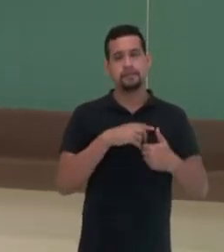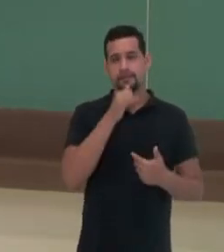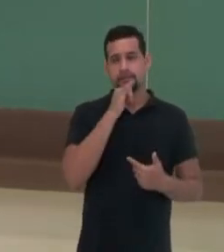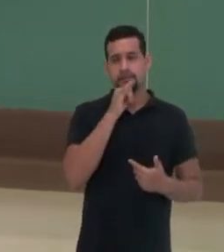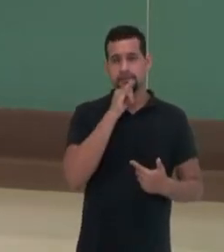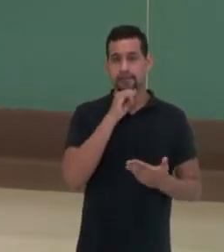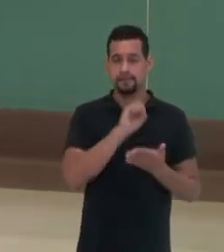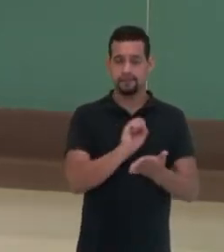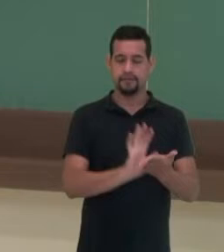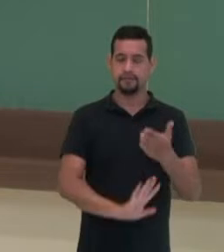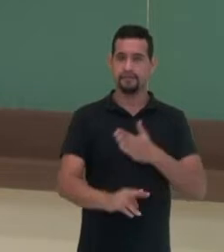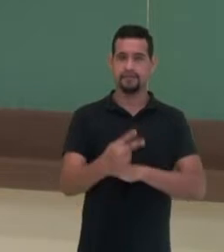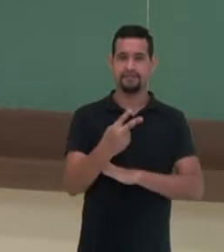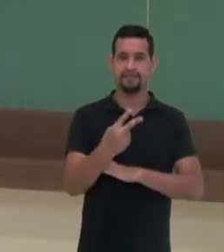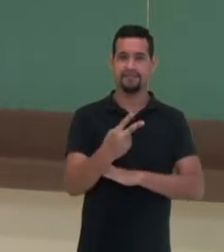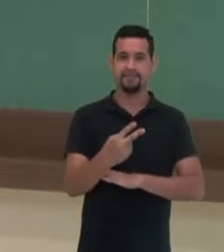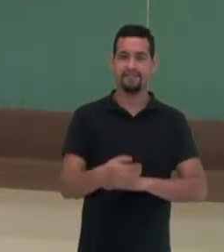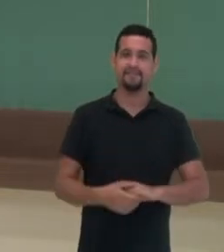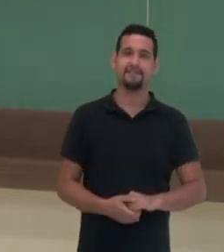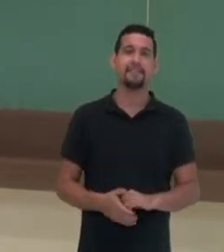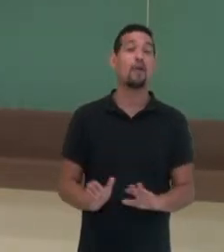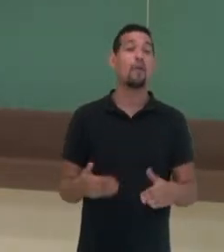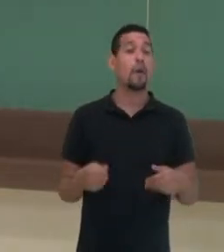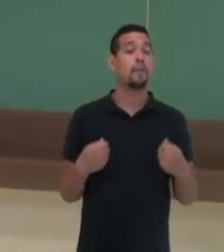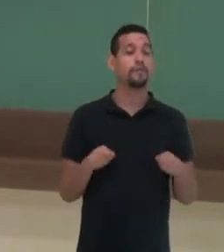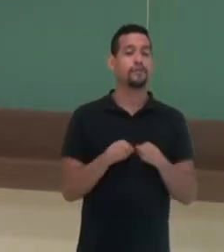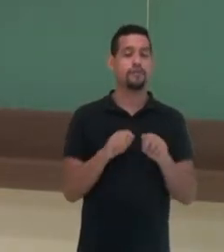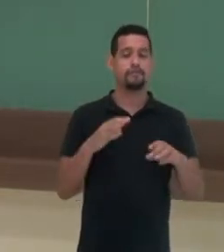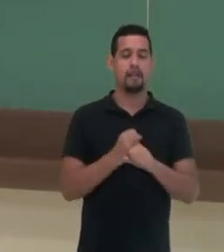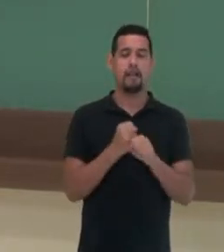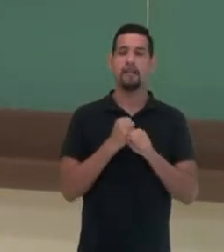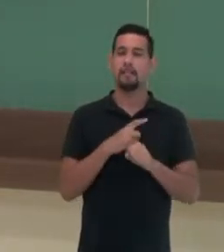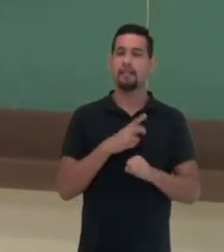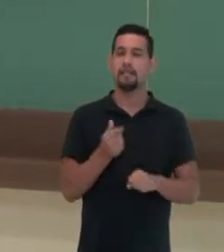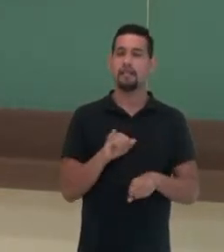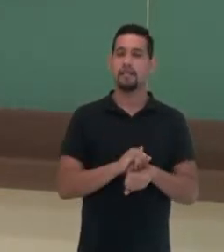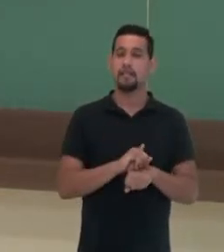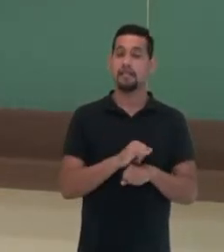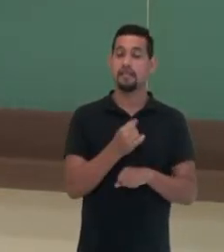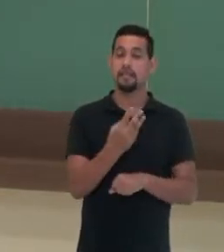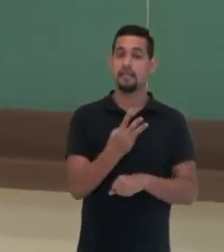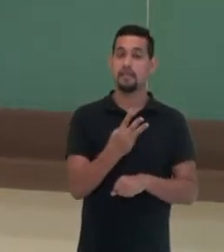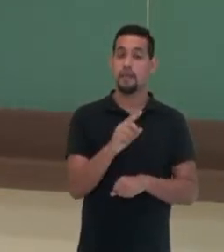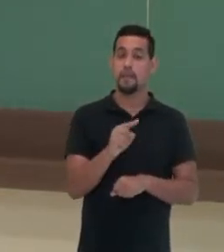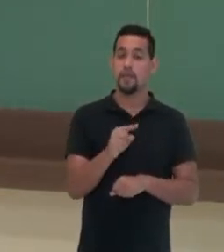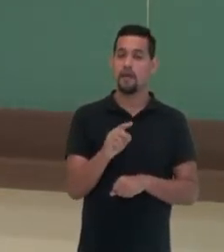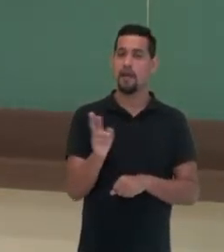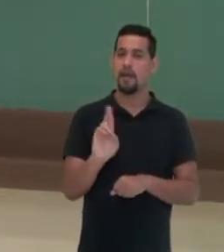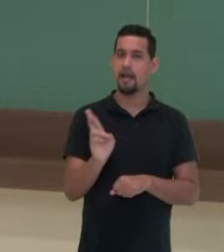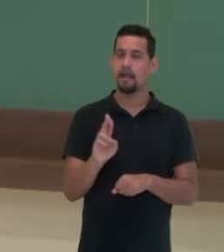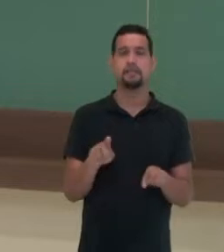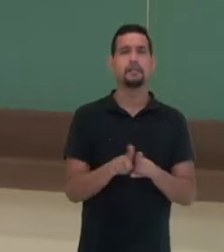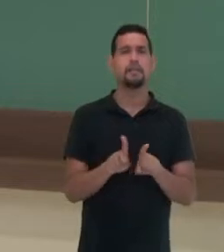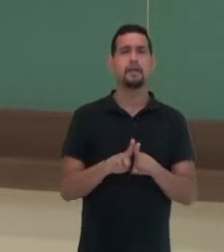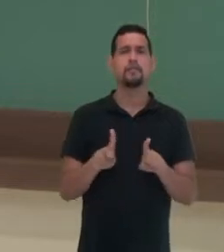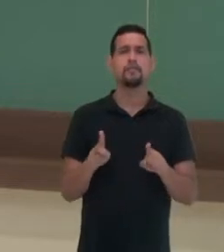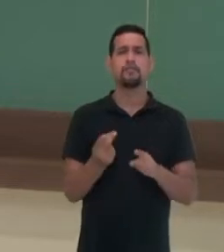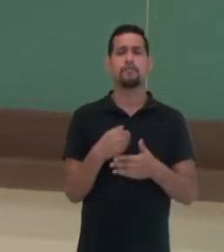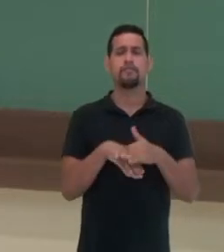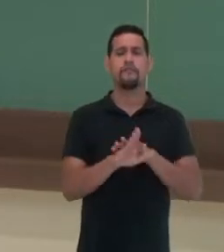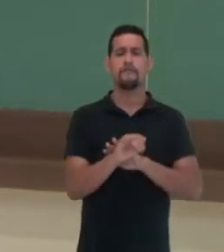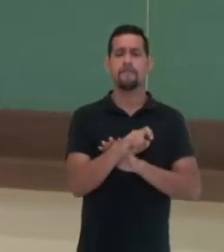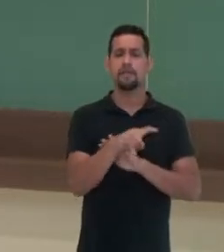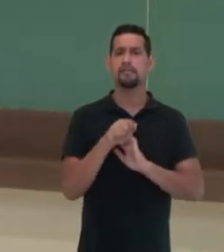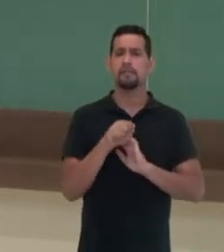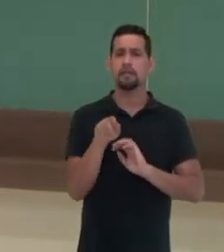exemplo, exercício 2. Qual deve ser o montante que renderá um capital de R$3.000 em um fundo de renda